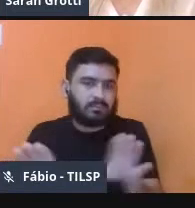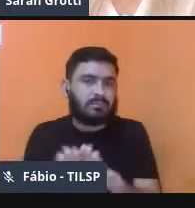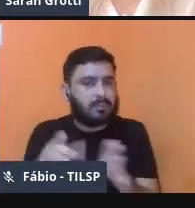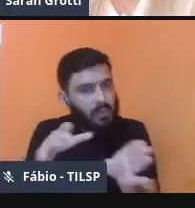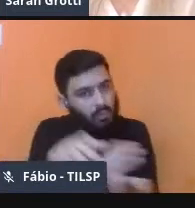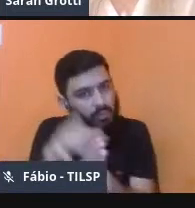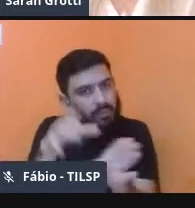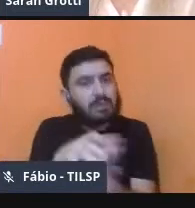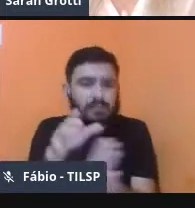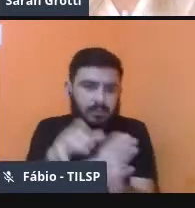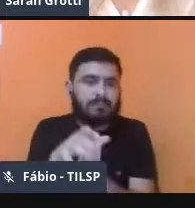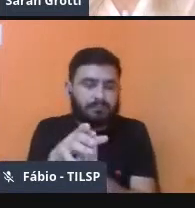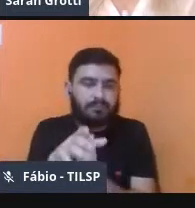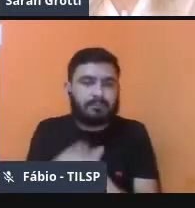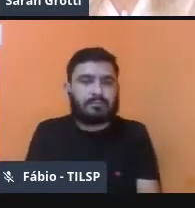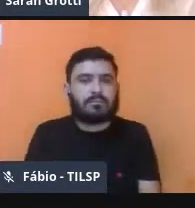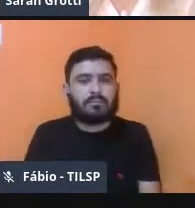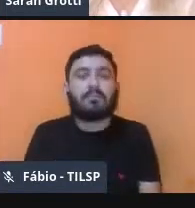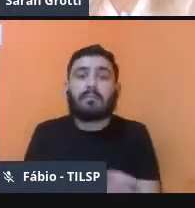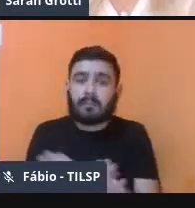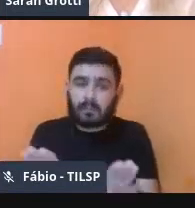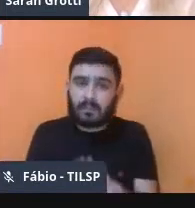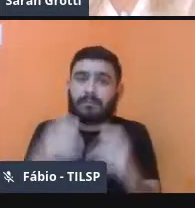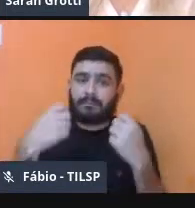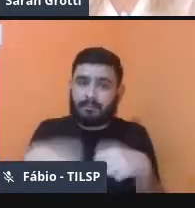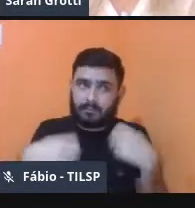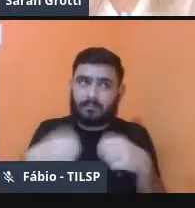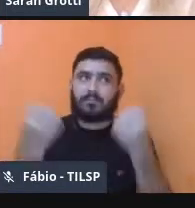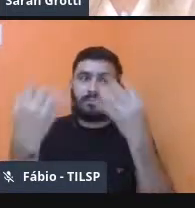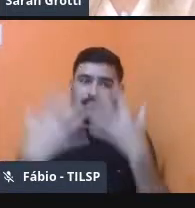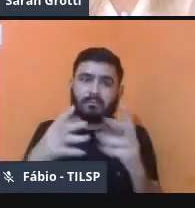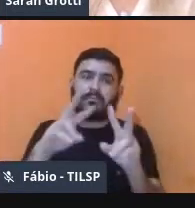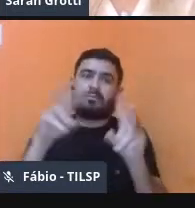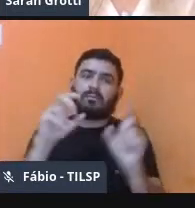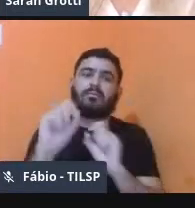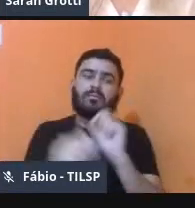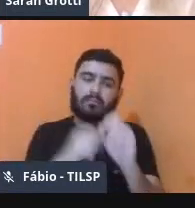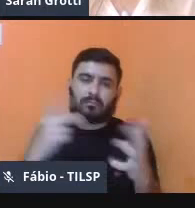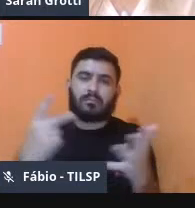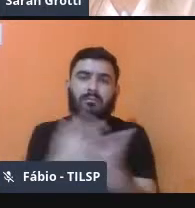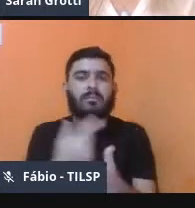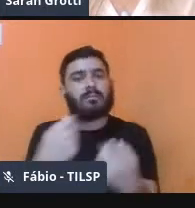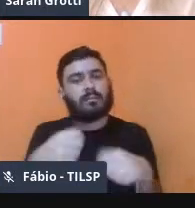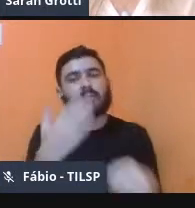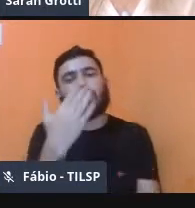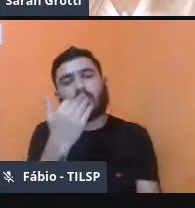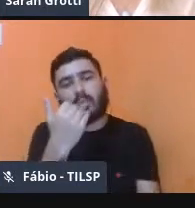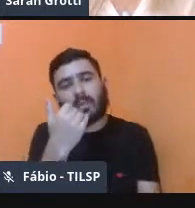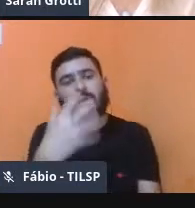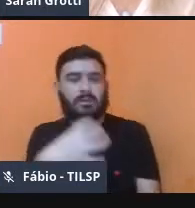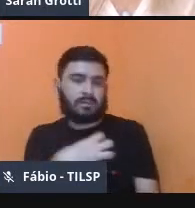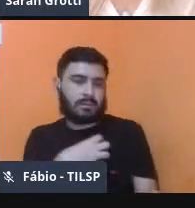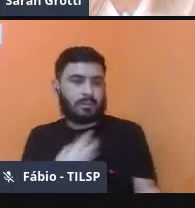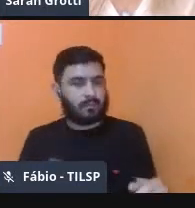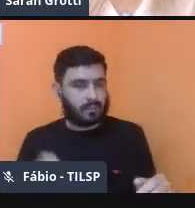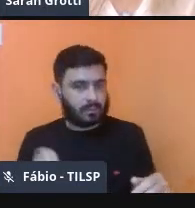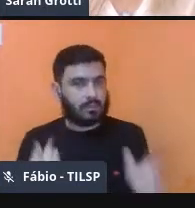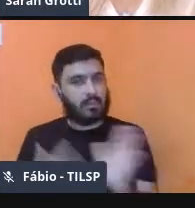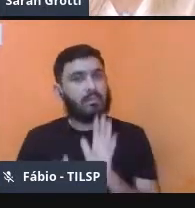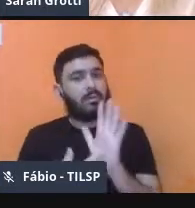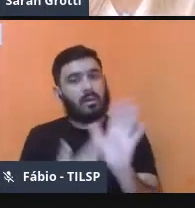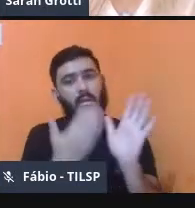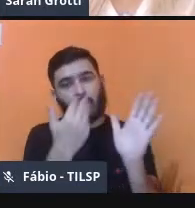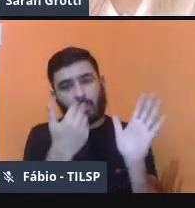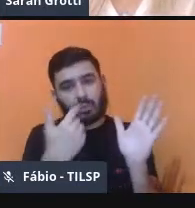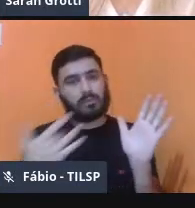dá. É preciso falar sobre o que se deve comer nesse estilo de vida, mostrar que uma alimentação saudável